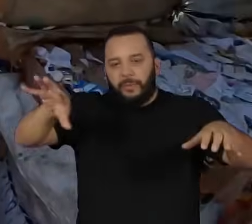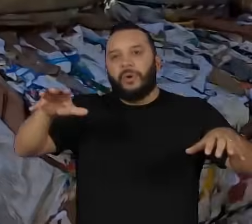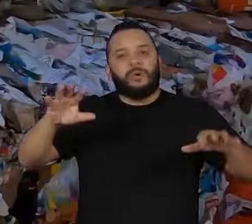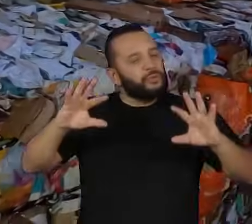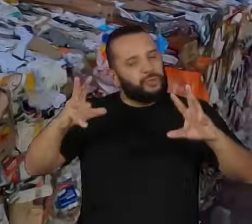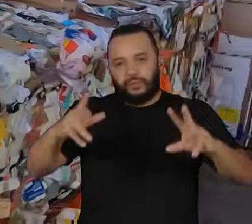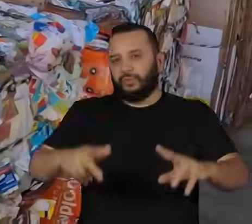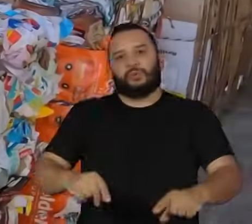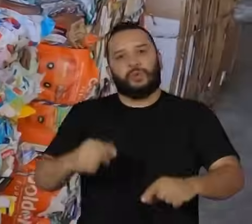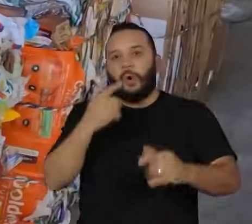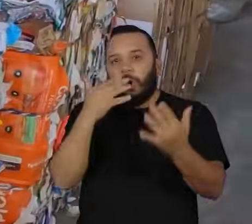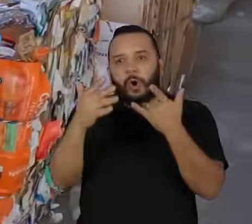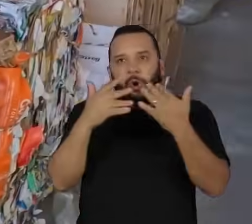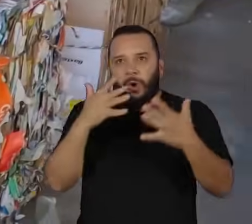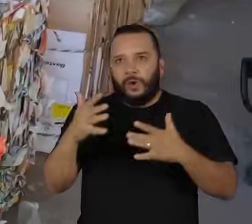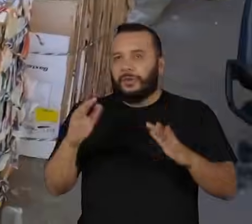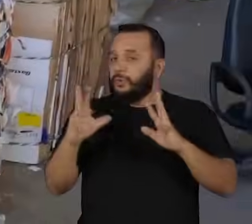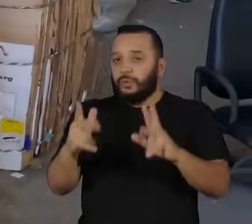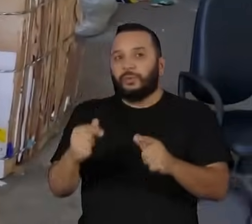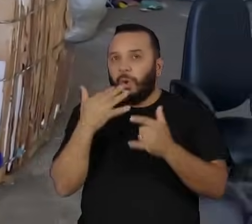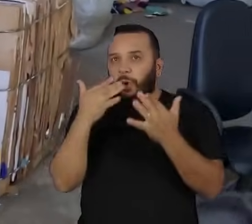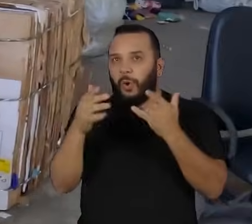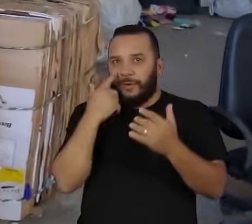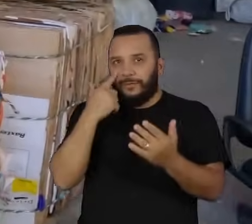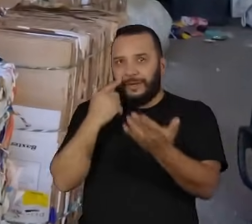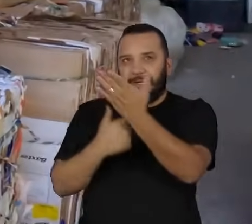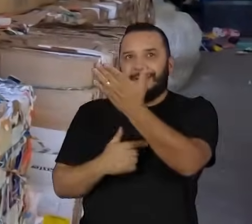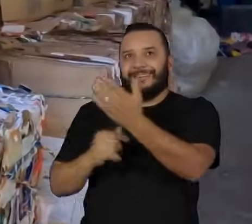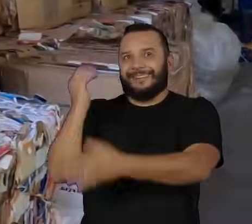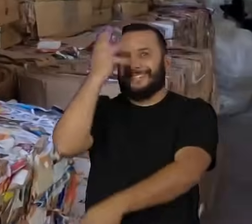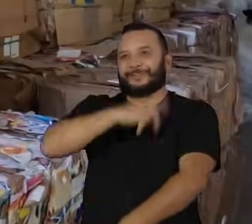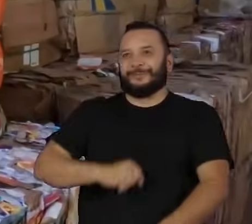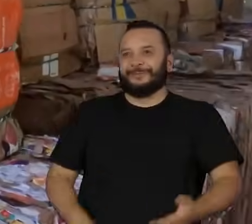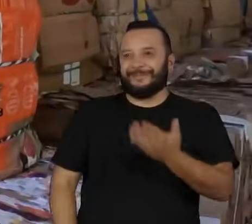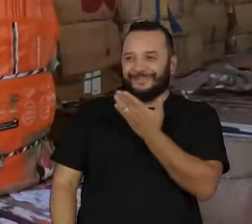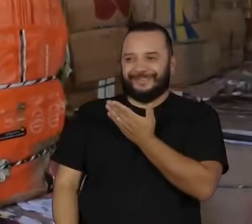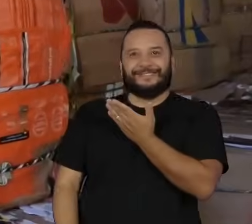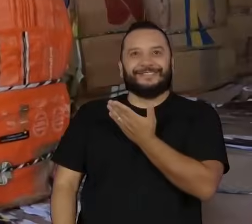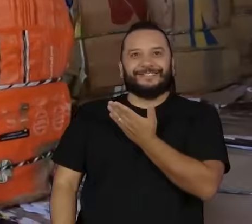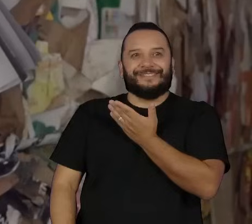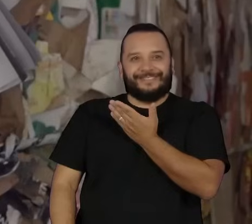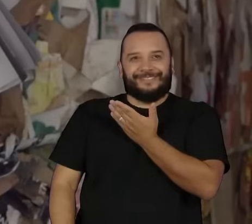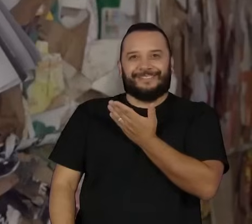o papelão, tudo por cor. Olha que coisa linda.